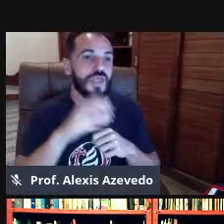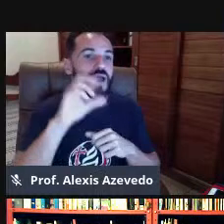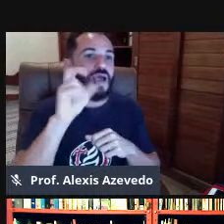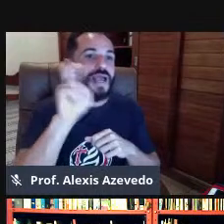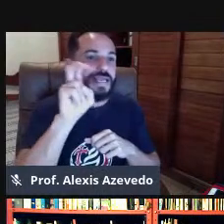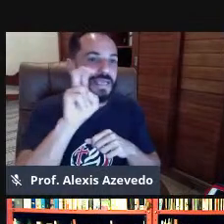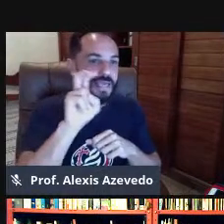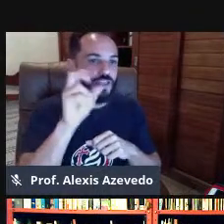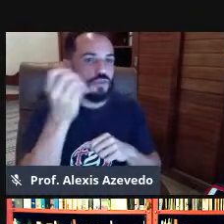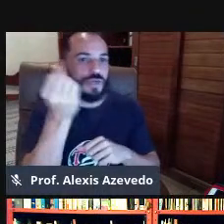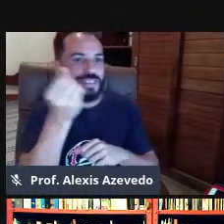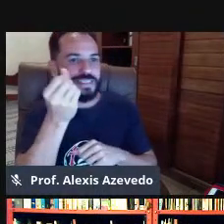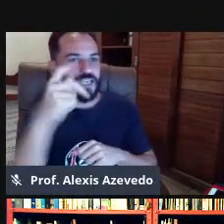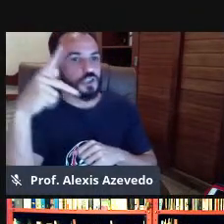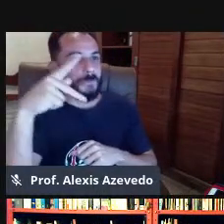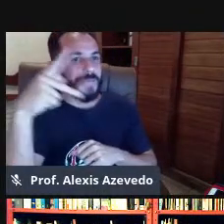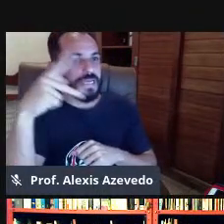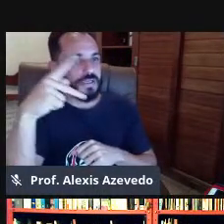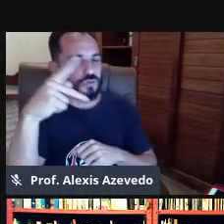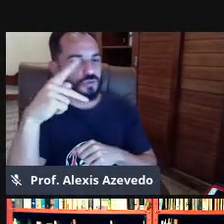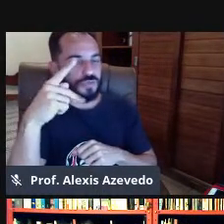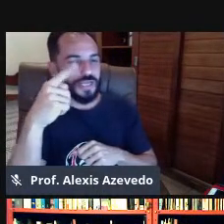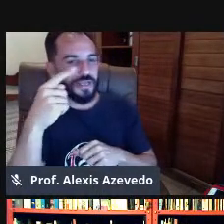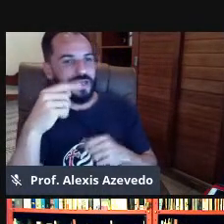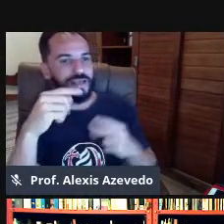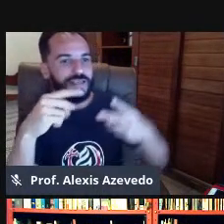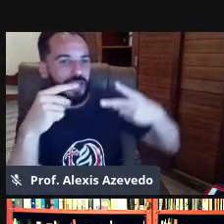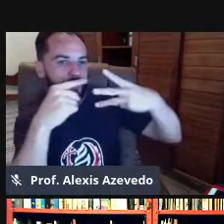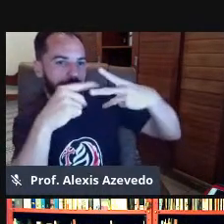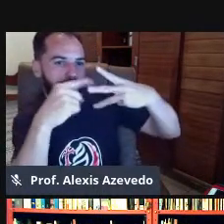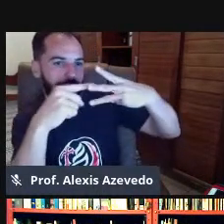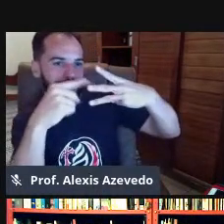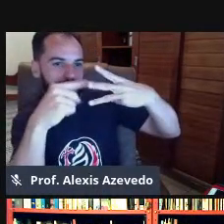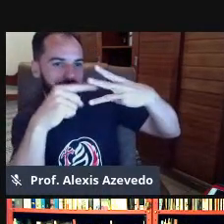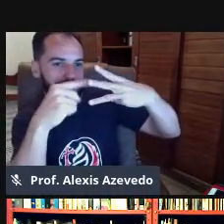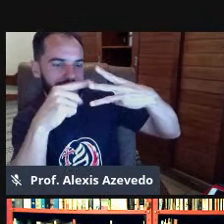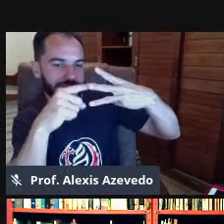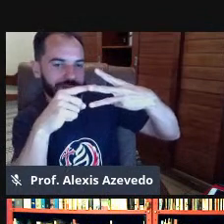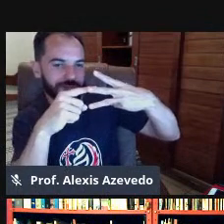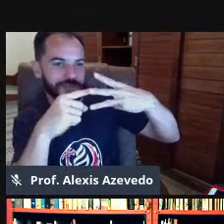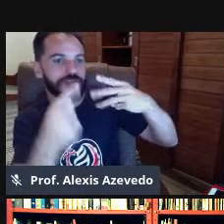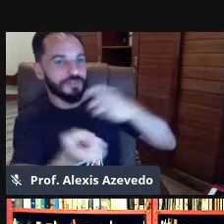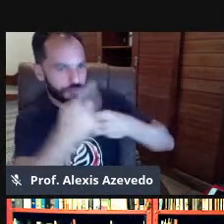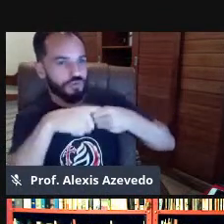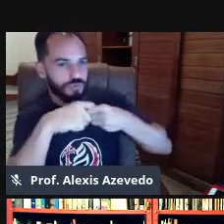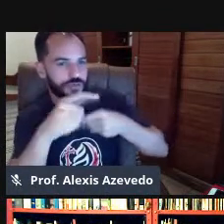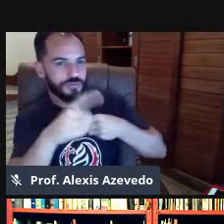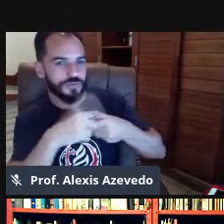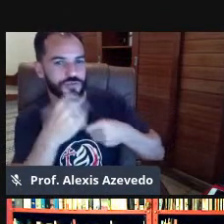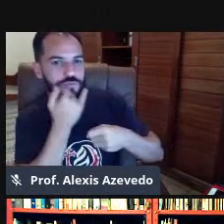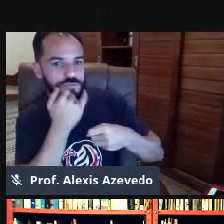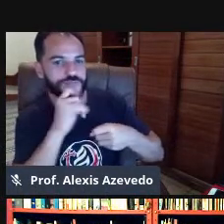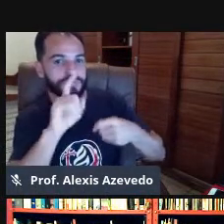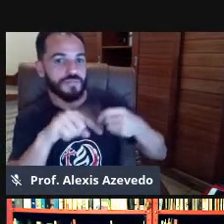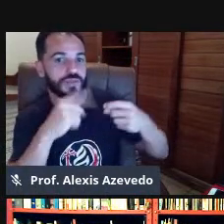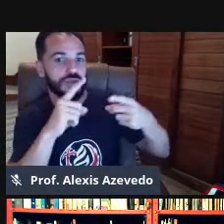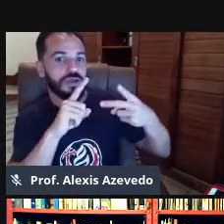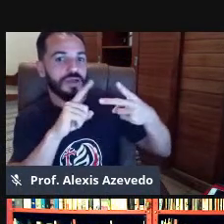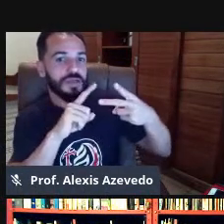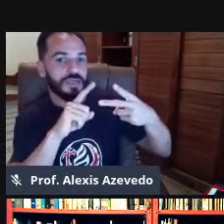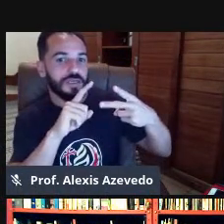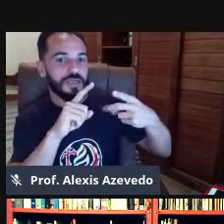período são os momentos intermediários, né? Só voltando aqui. Além dos